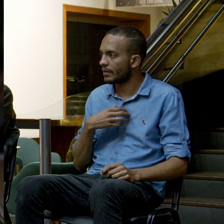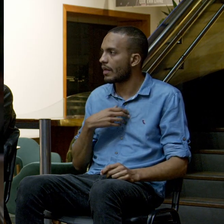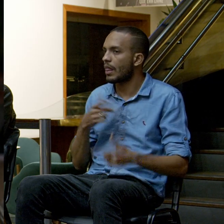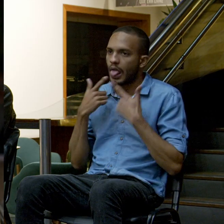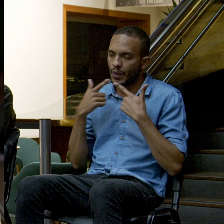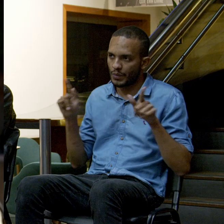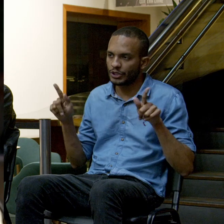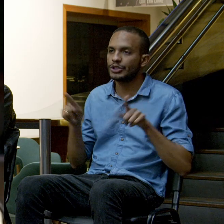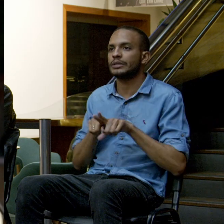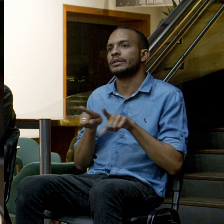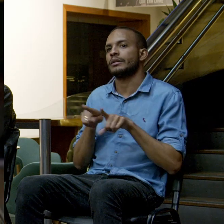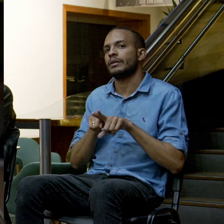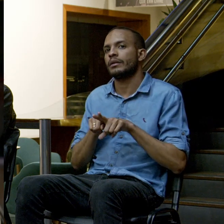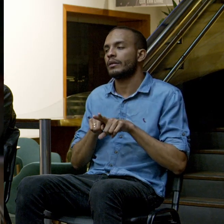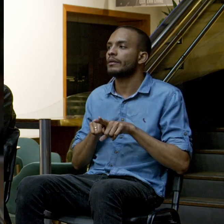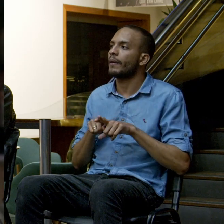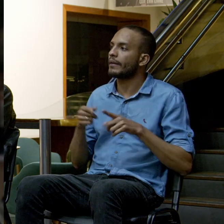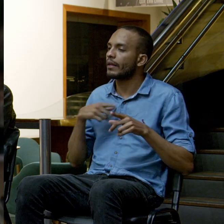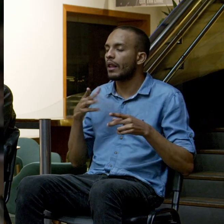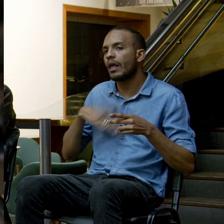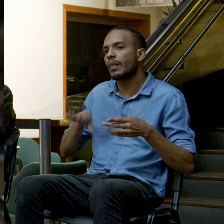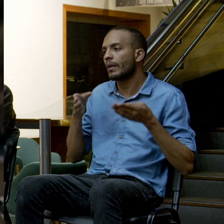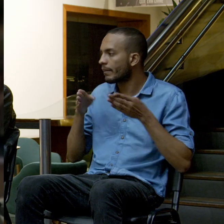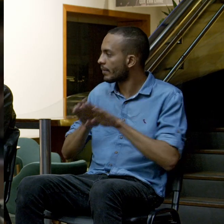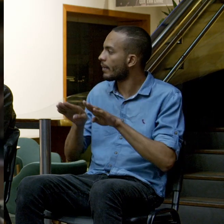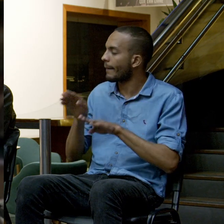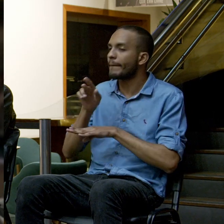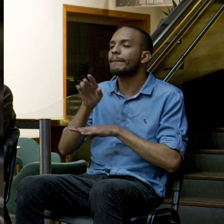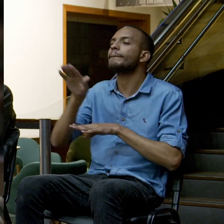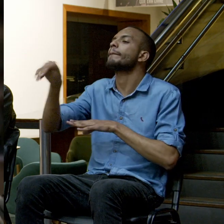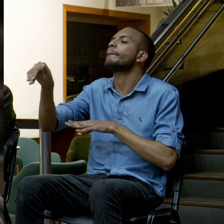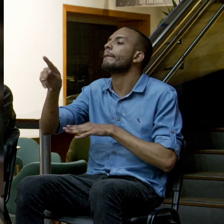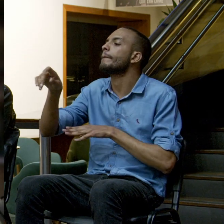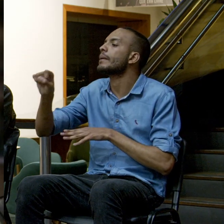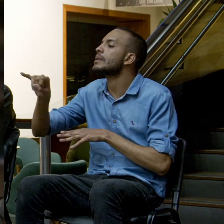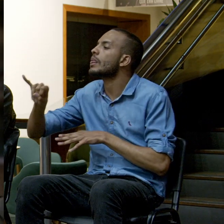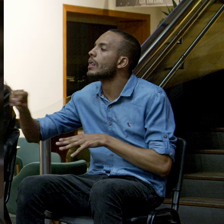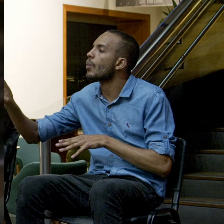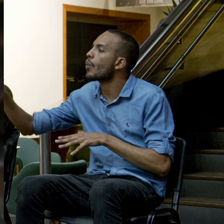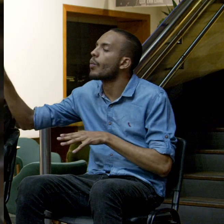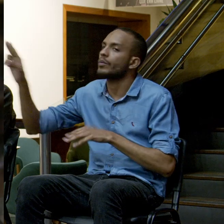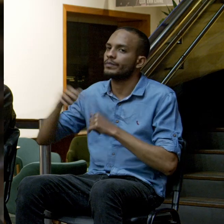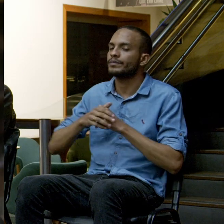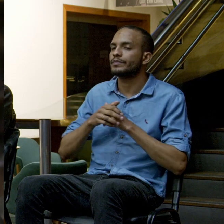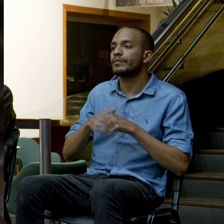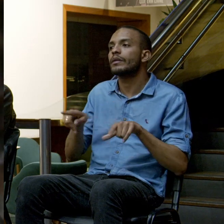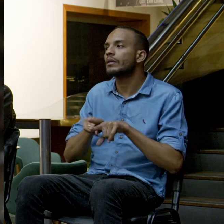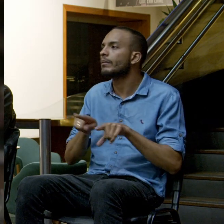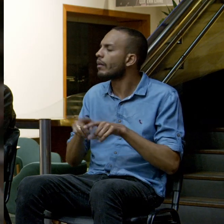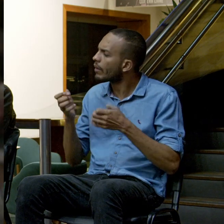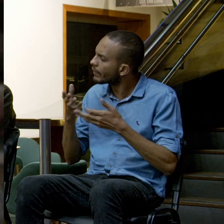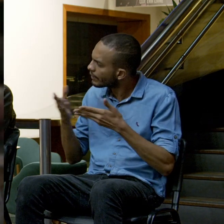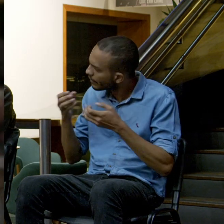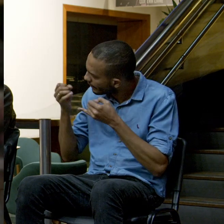brilhantemente colocada no título da exposição, Psil, e em outros trabalhos como Glu-Glu. Eu queria ouvir